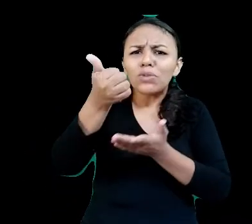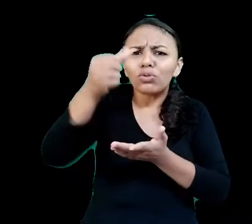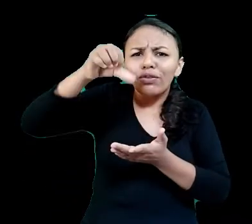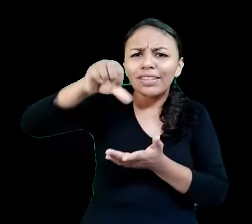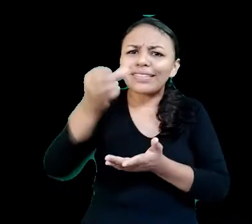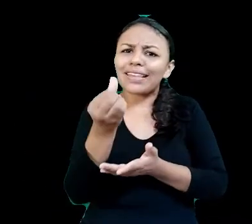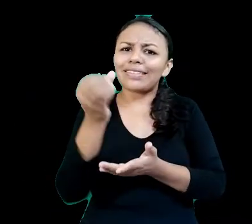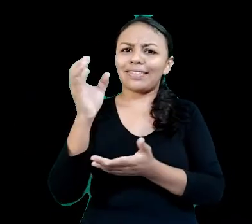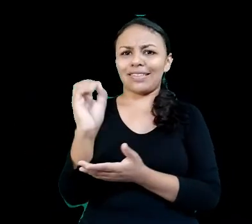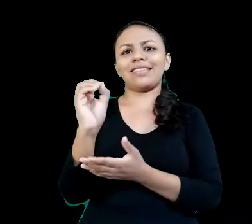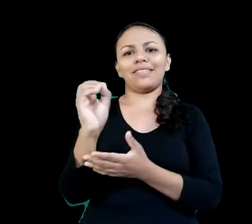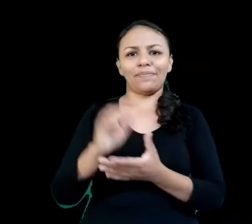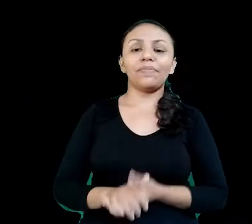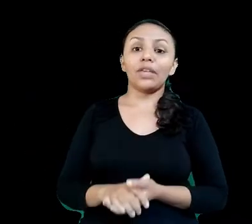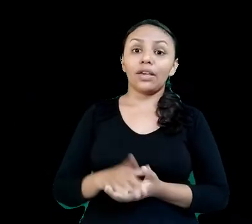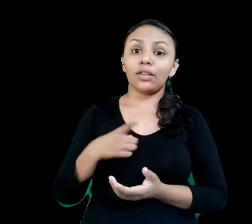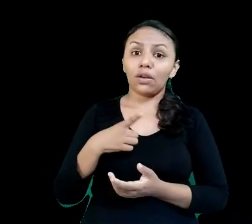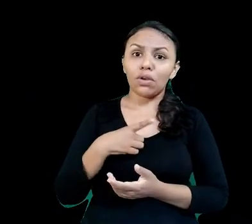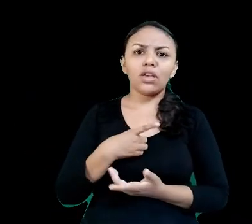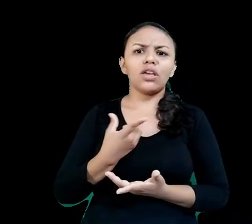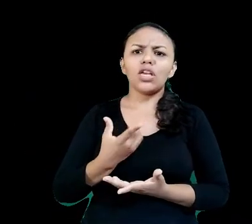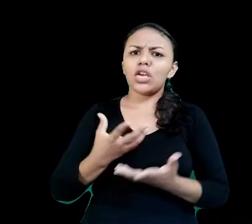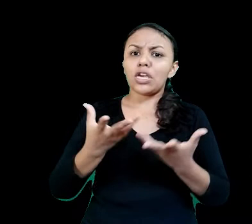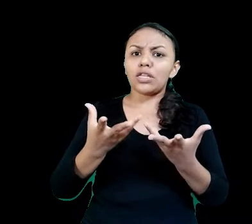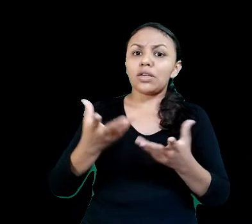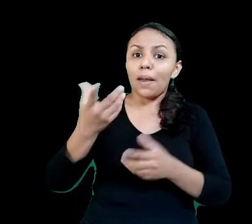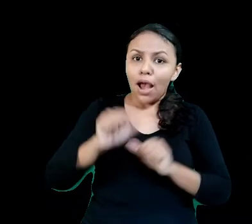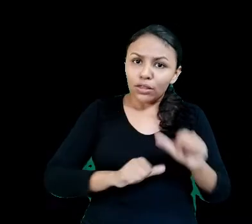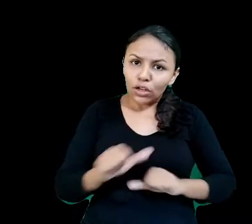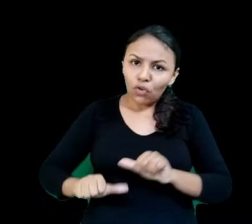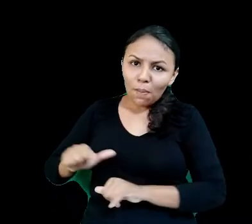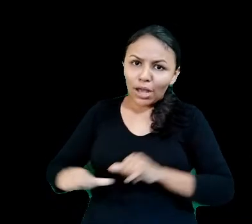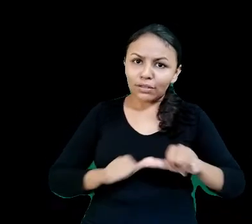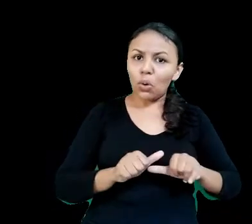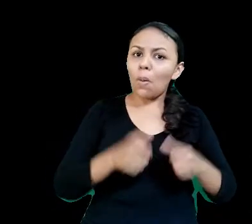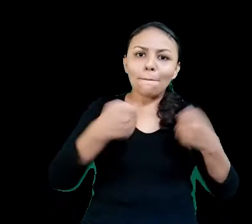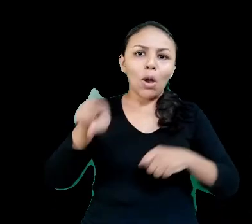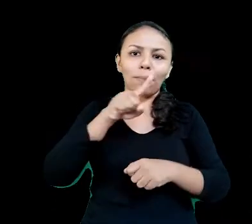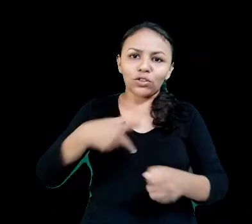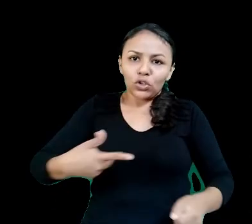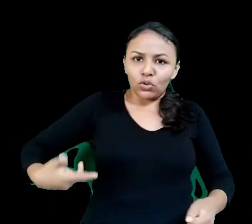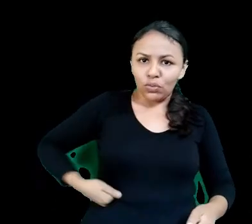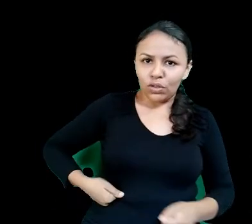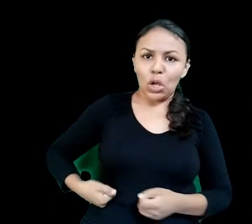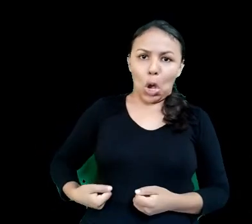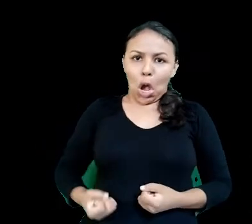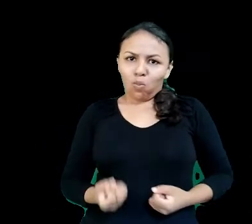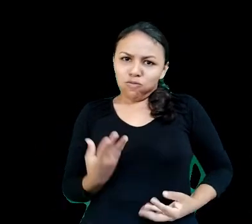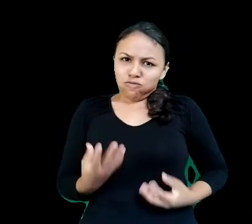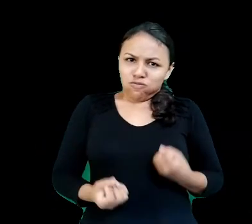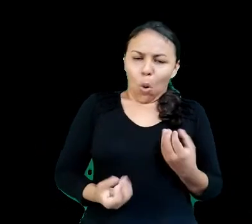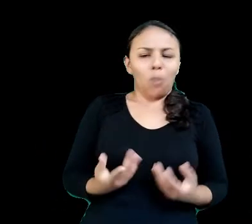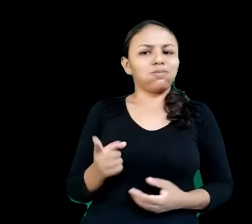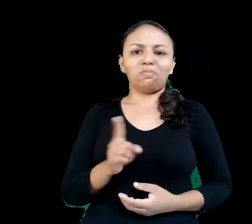Então, o xilitol é metabolizado independente da insulina, é não fermentável, não convertido a